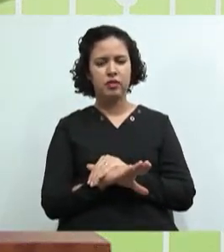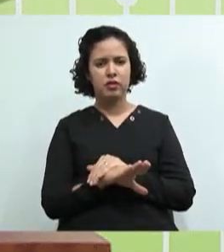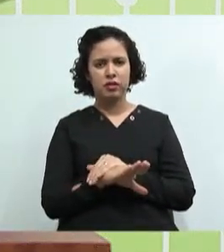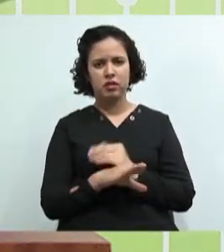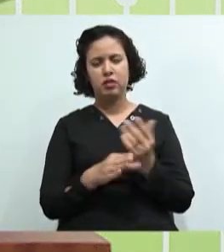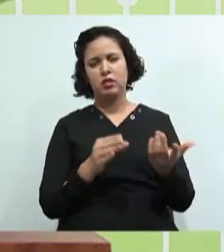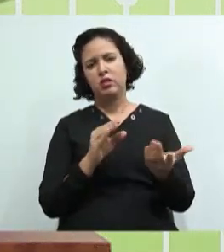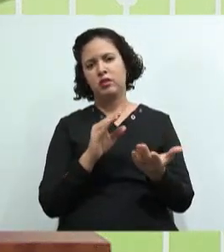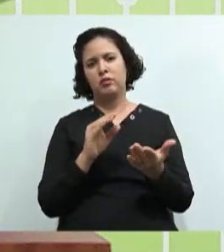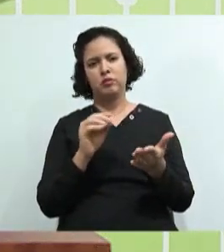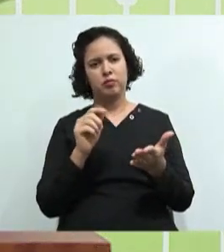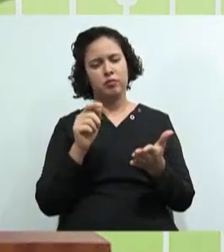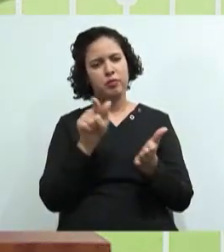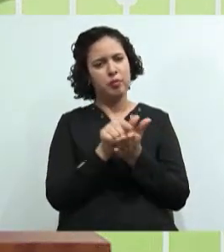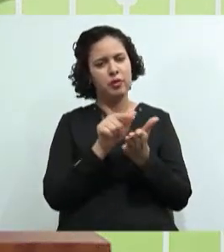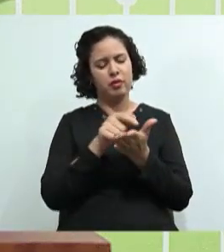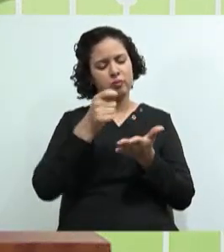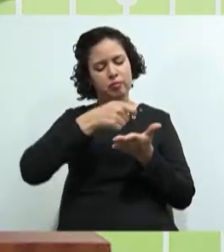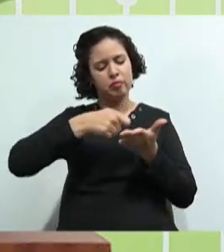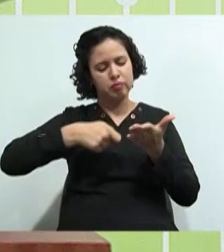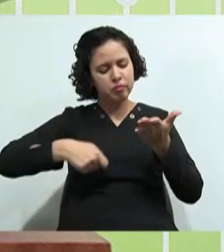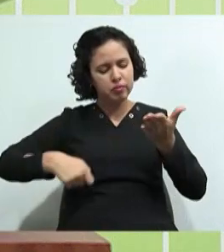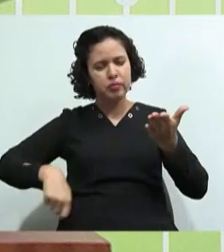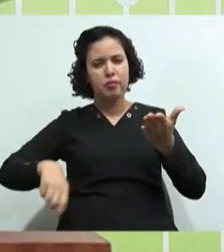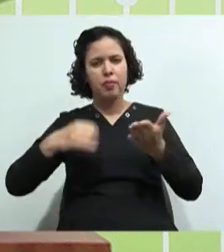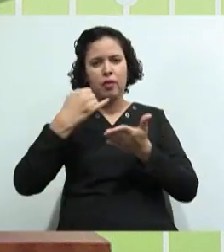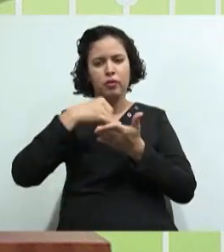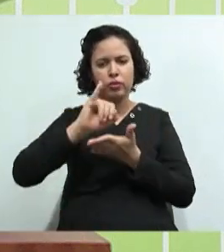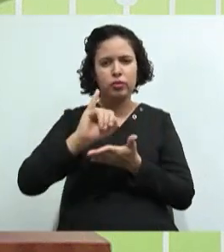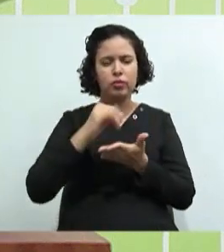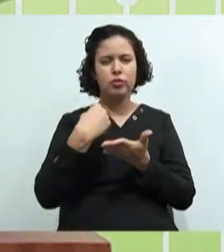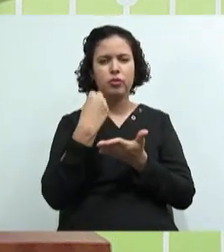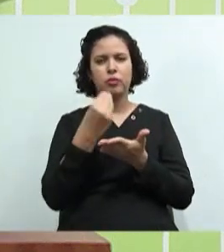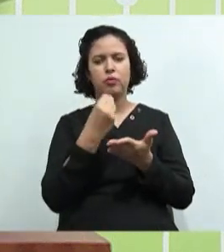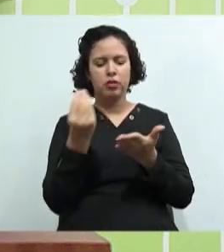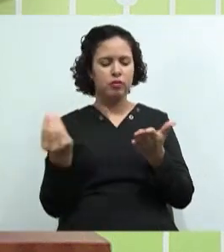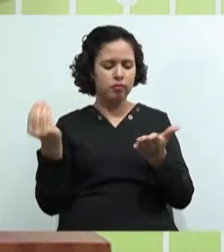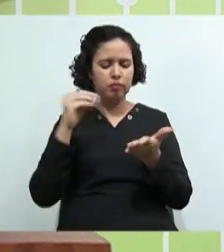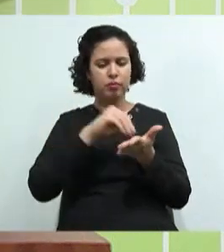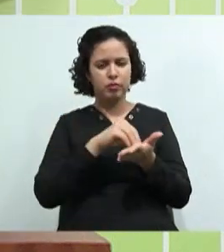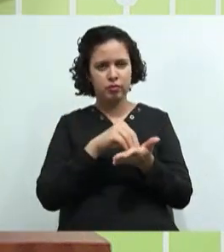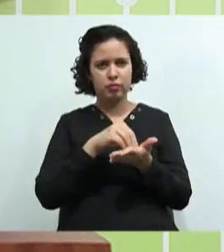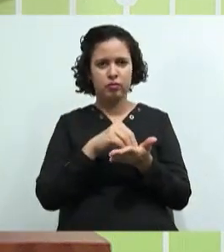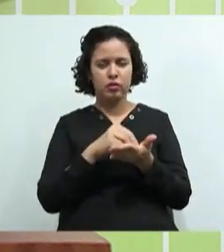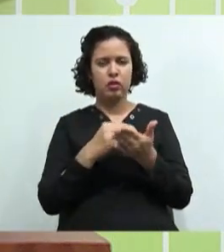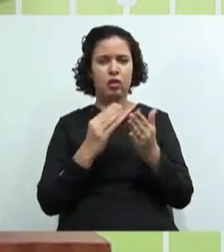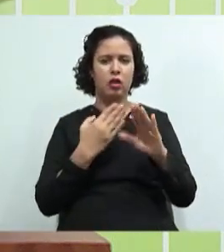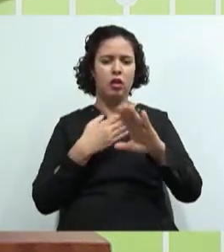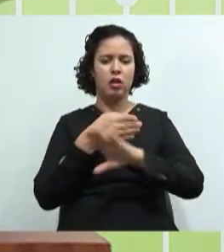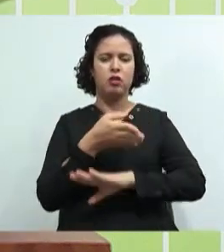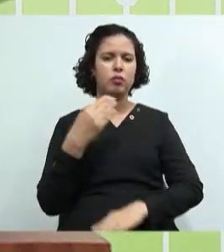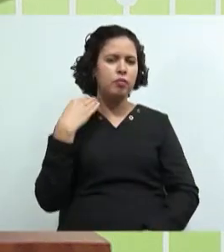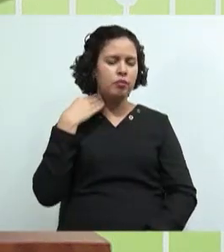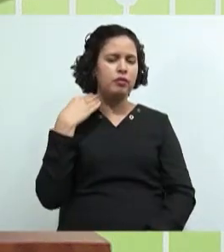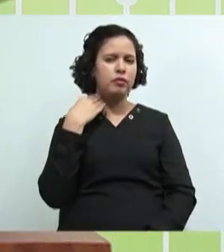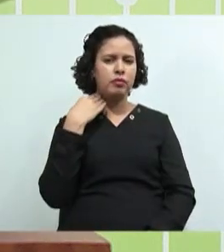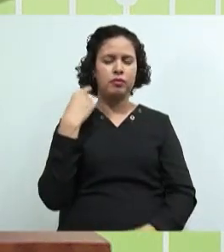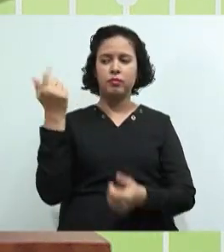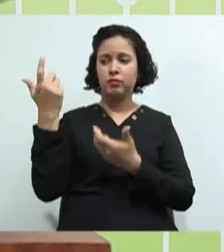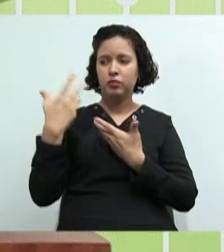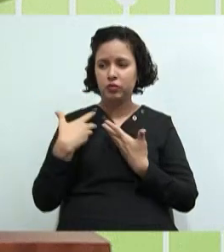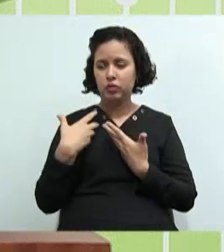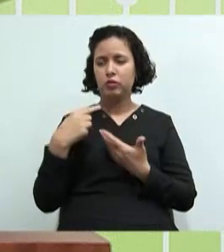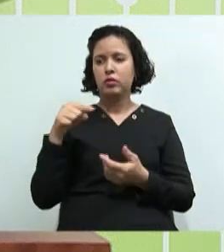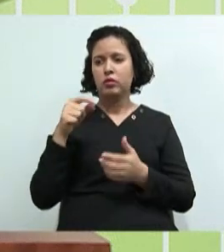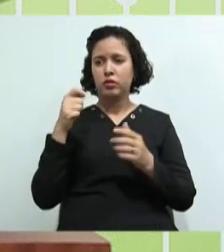de juros compostos, tá? Indo no banco, olha, o gerente do banco me fala, ó, se você guardar X reais por ano,